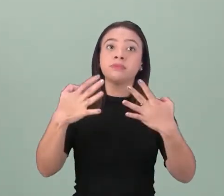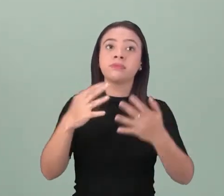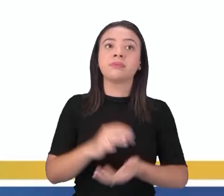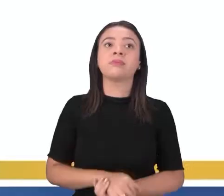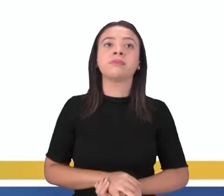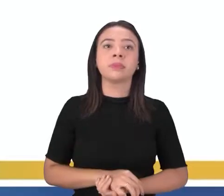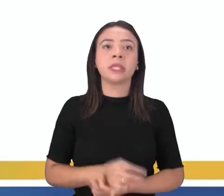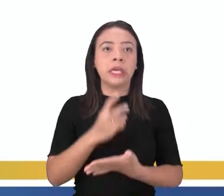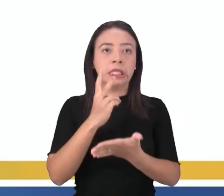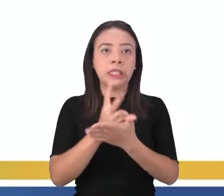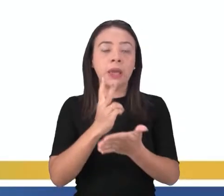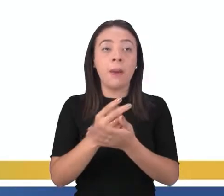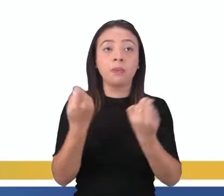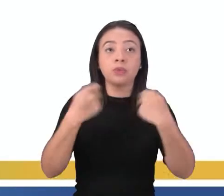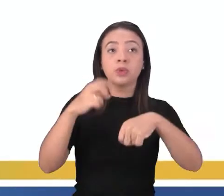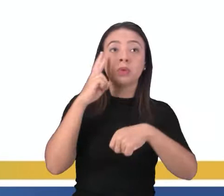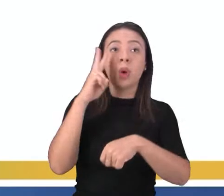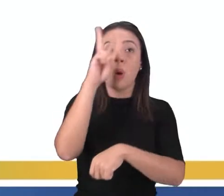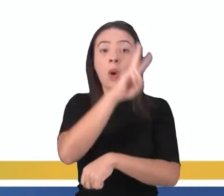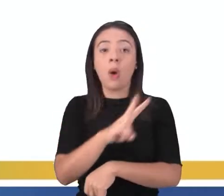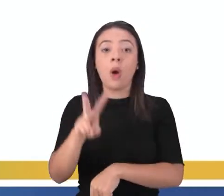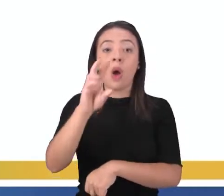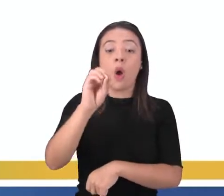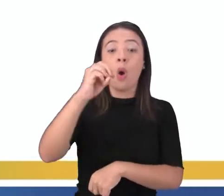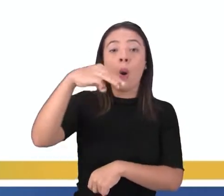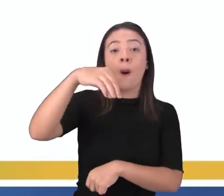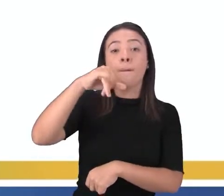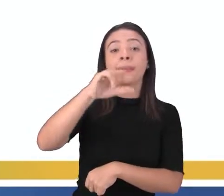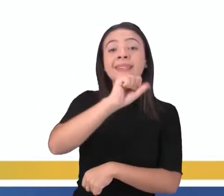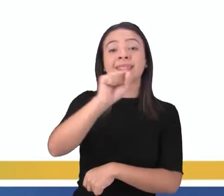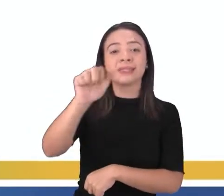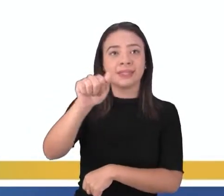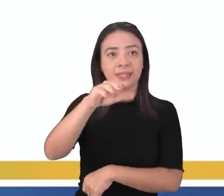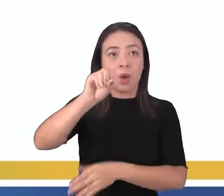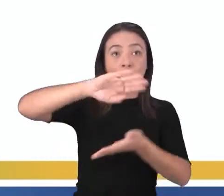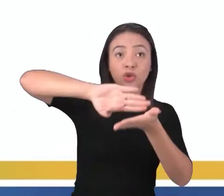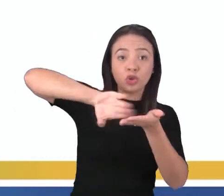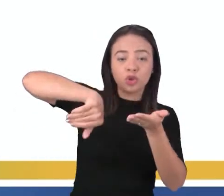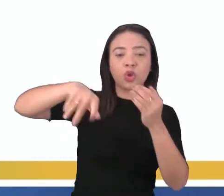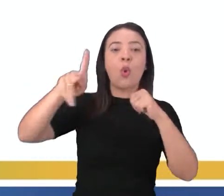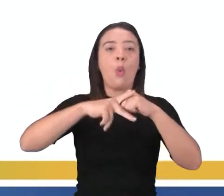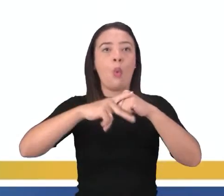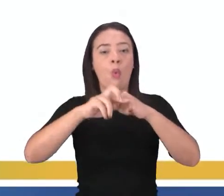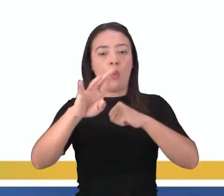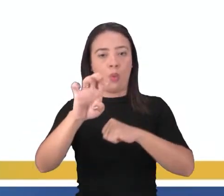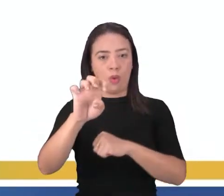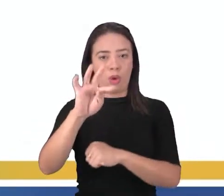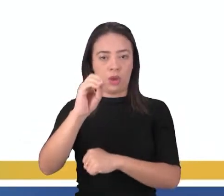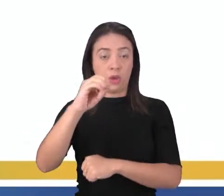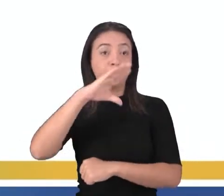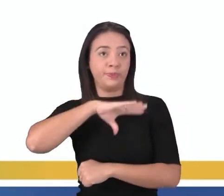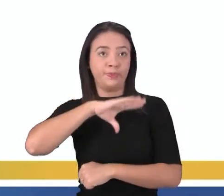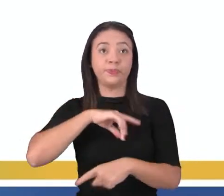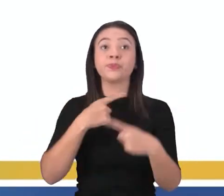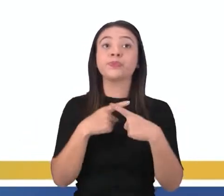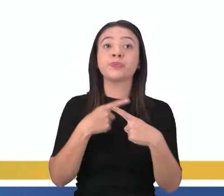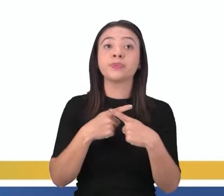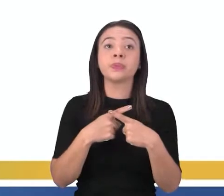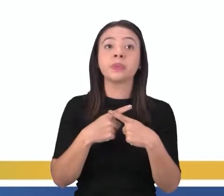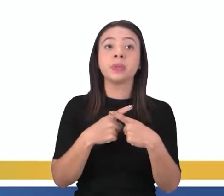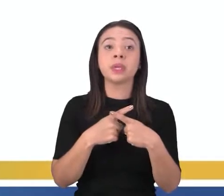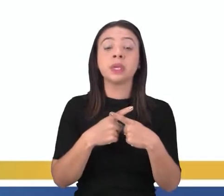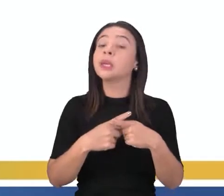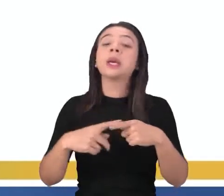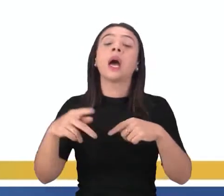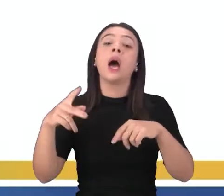sabendo. Frequentemente, observamos a omissão do pronome reto em língua portuguesa. Isso se dá porque as próprias